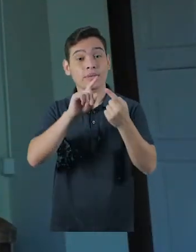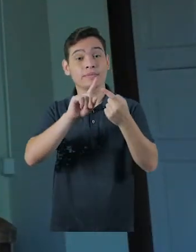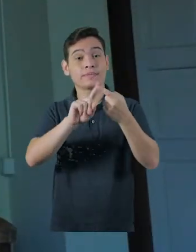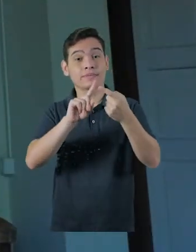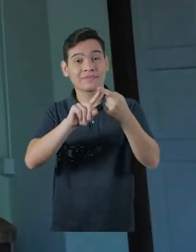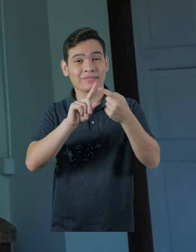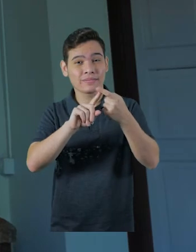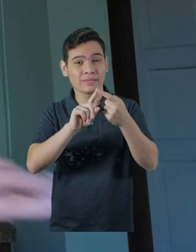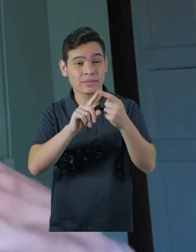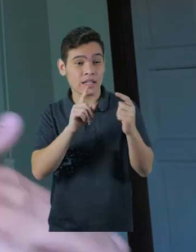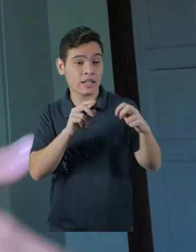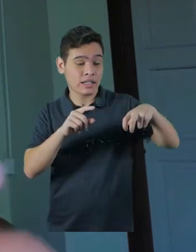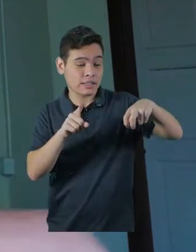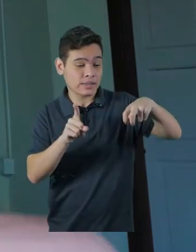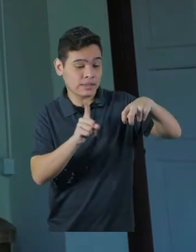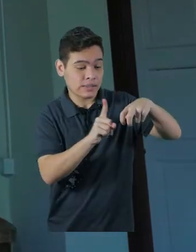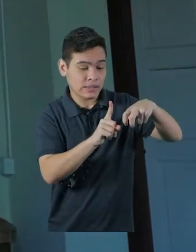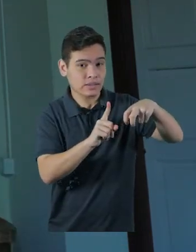volta,